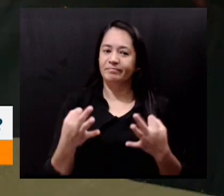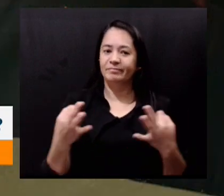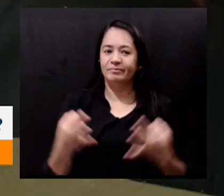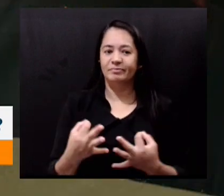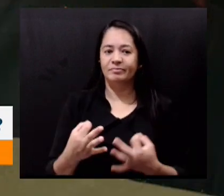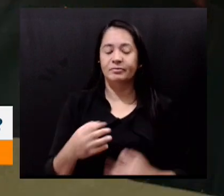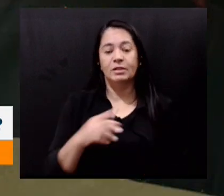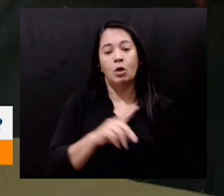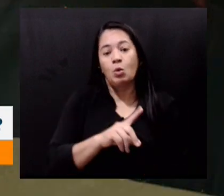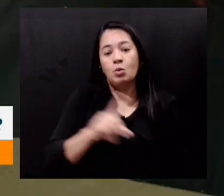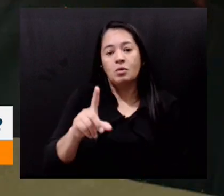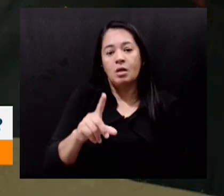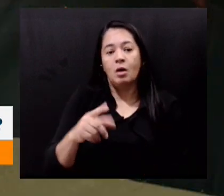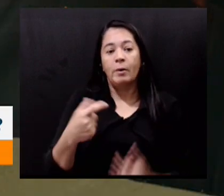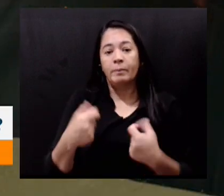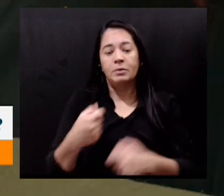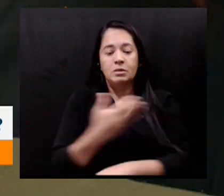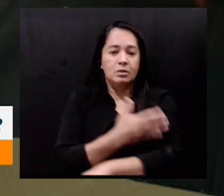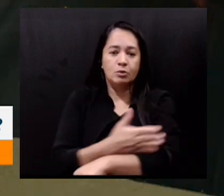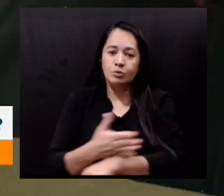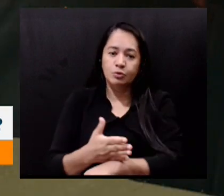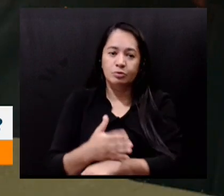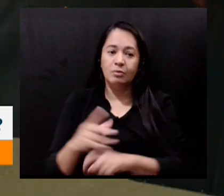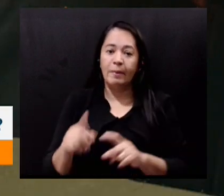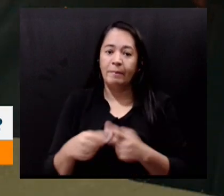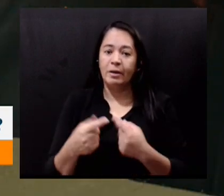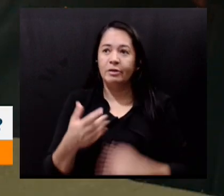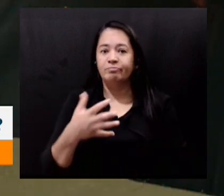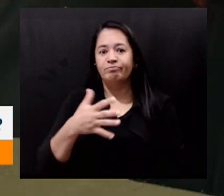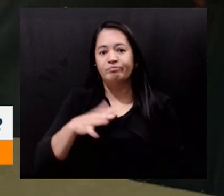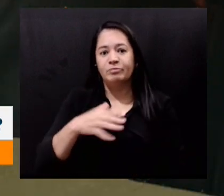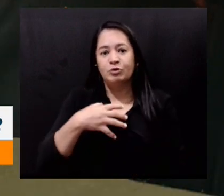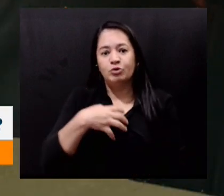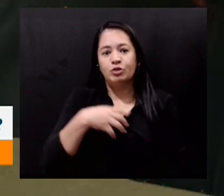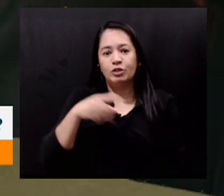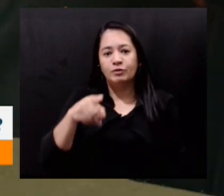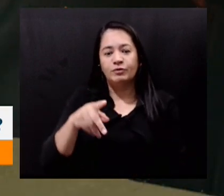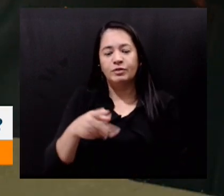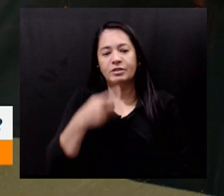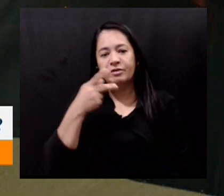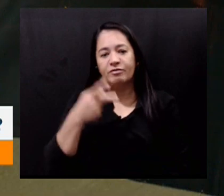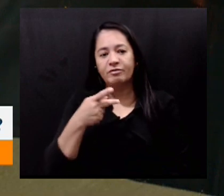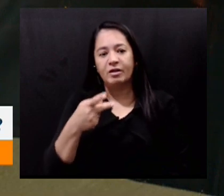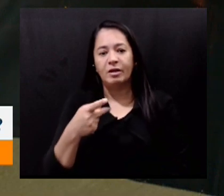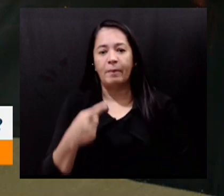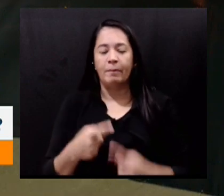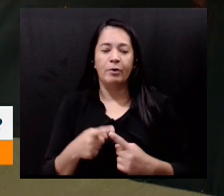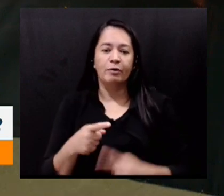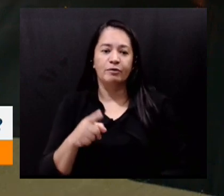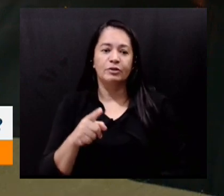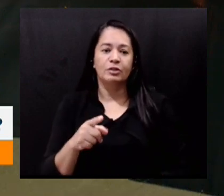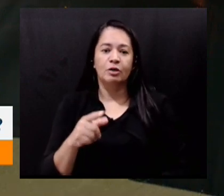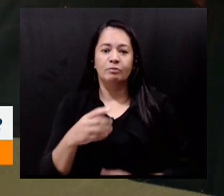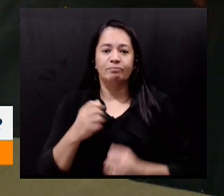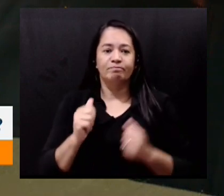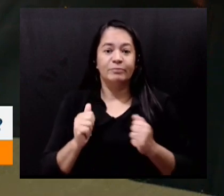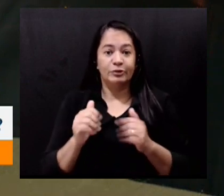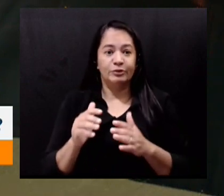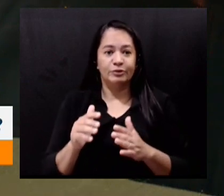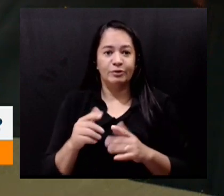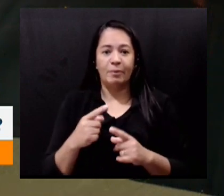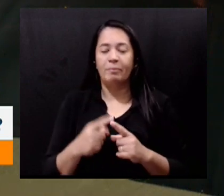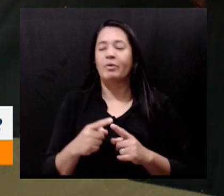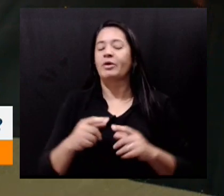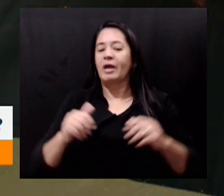se acostumar, né, mas depende da forma com que você fala, porque daí você tem a reação, porque a ação tem a reação, né.